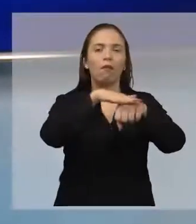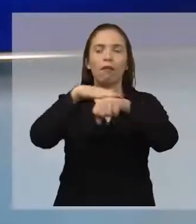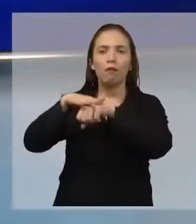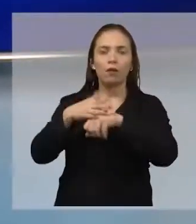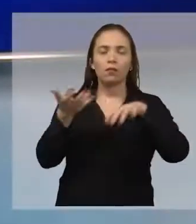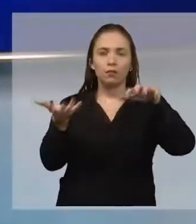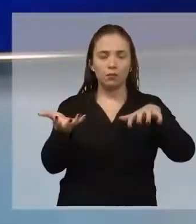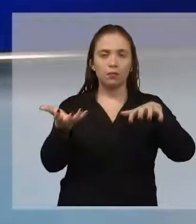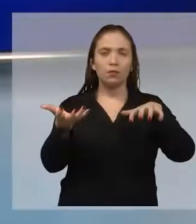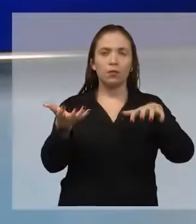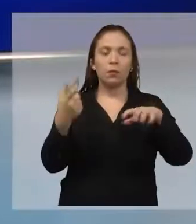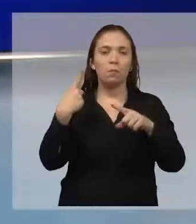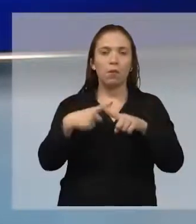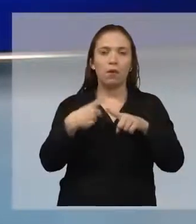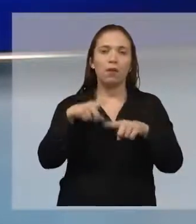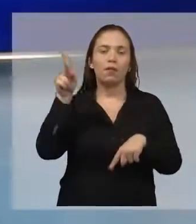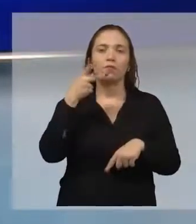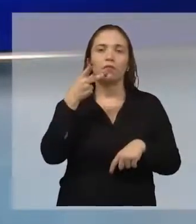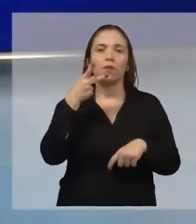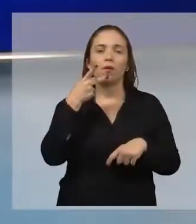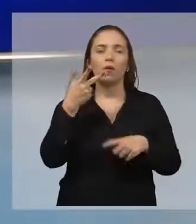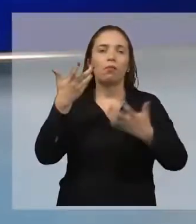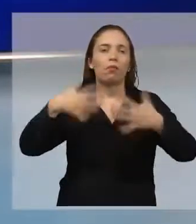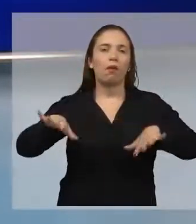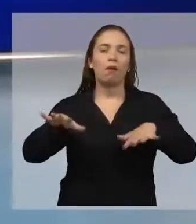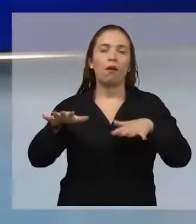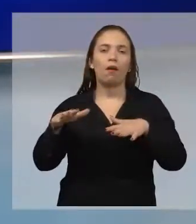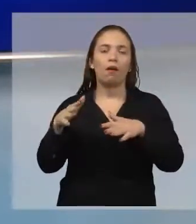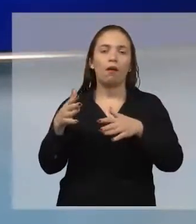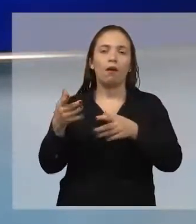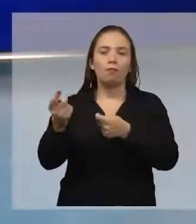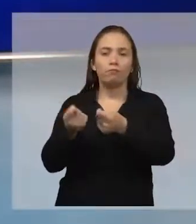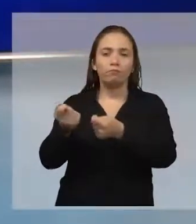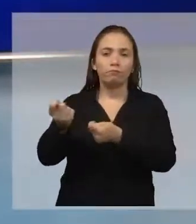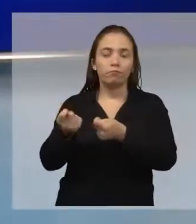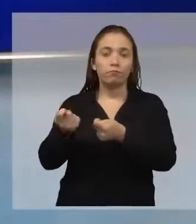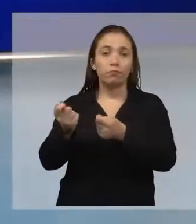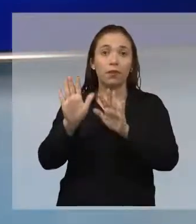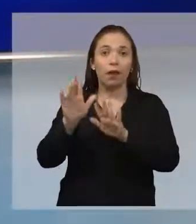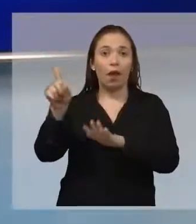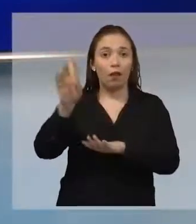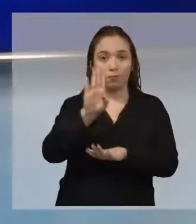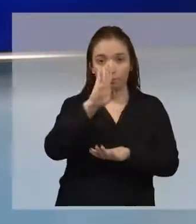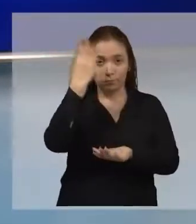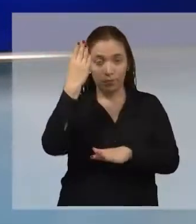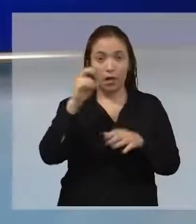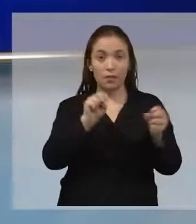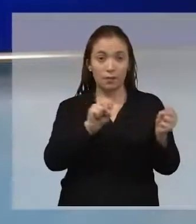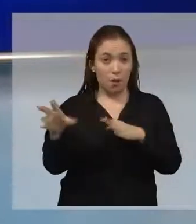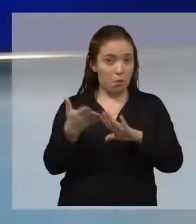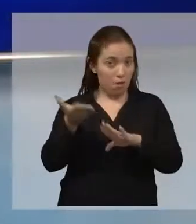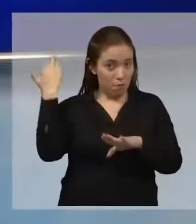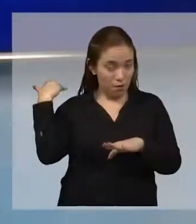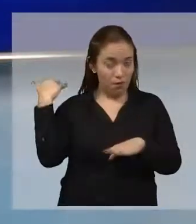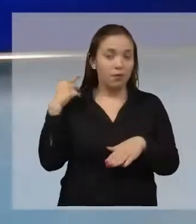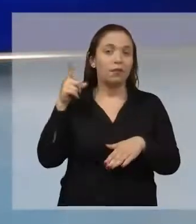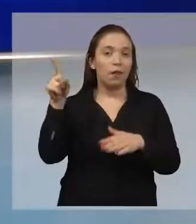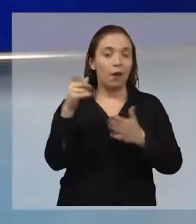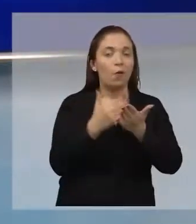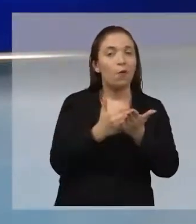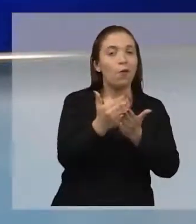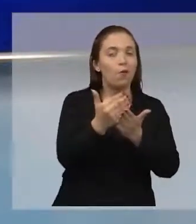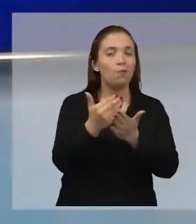sob a alegação de que não faz política velha. Parece ter mudado de ideia. Na semana que passou, começou a